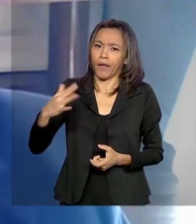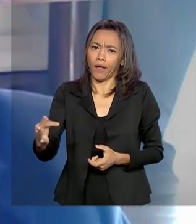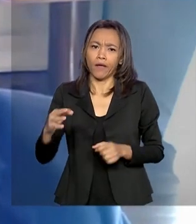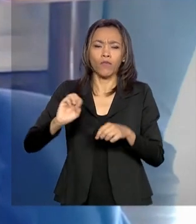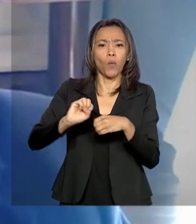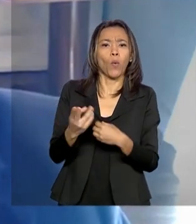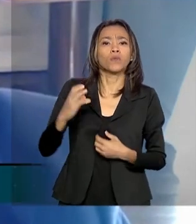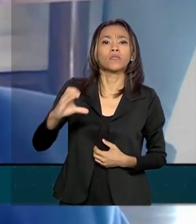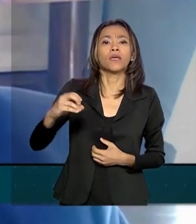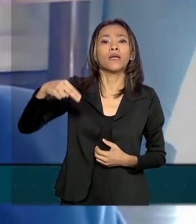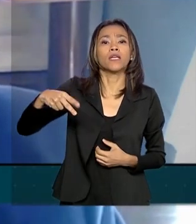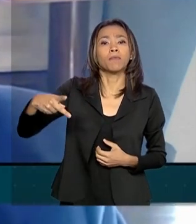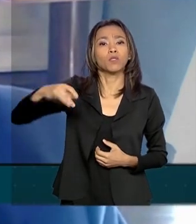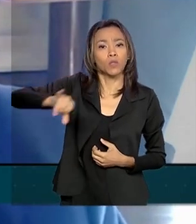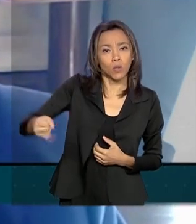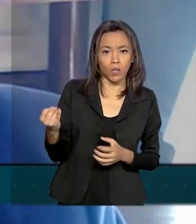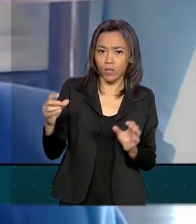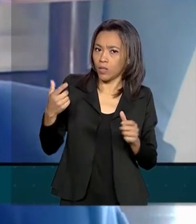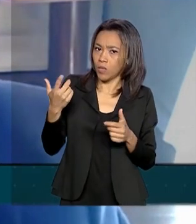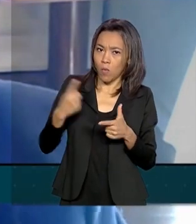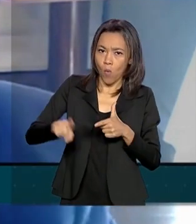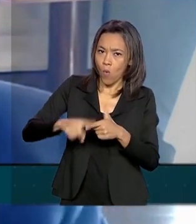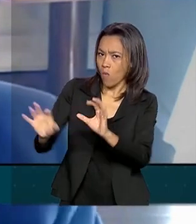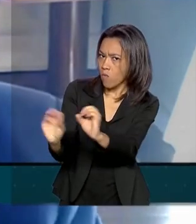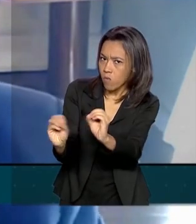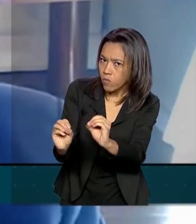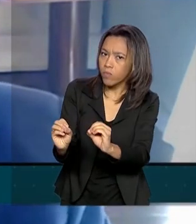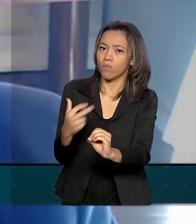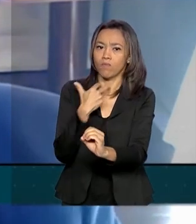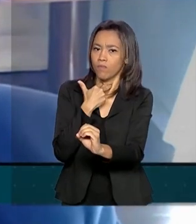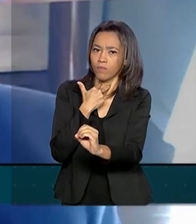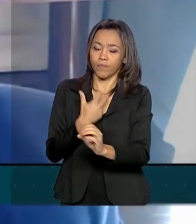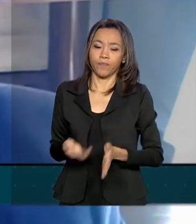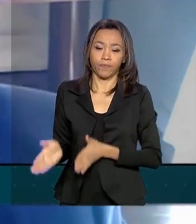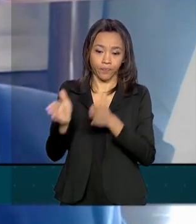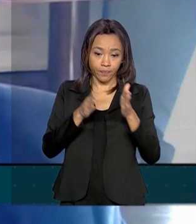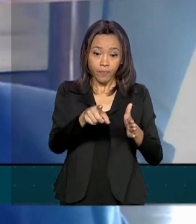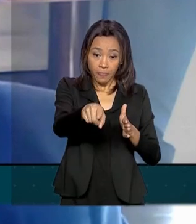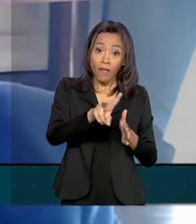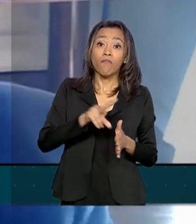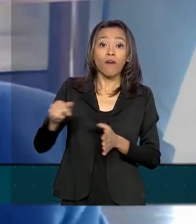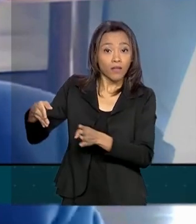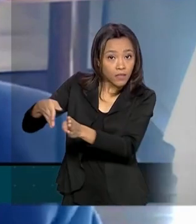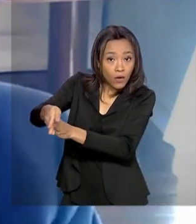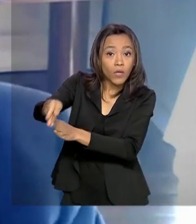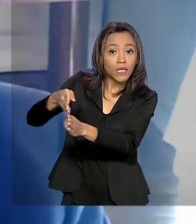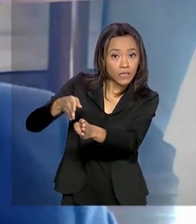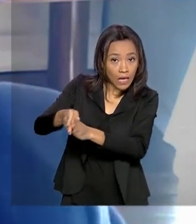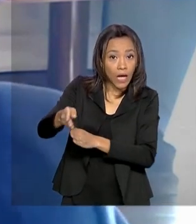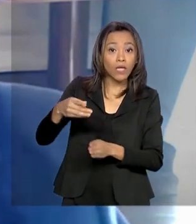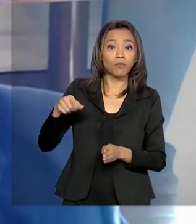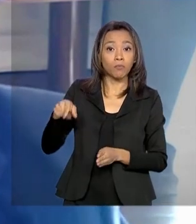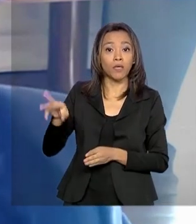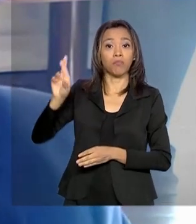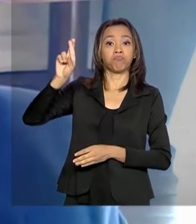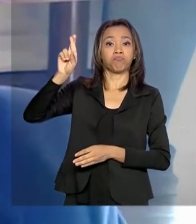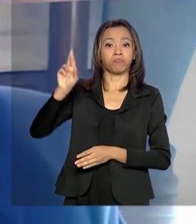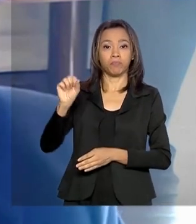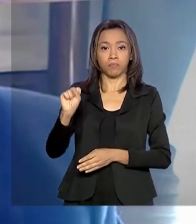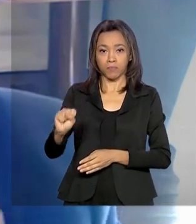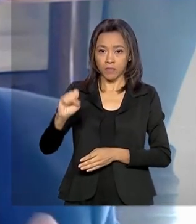Nós vamos ter agora um crédito que vai ser acompanhado administrativamente pelo Sebrae e pela Caixa